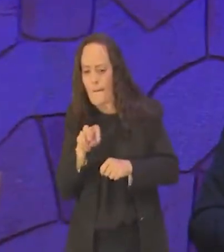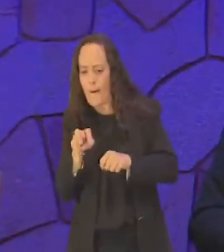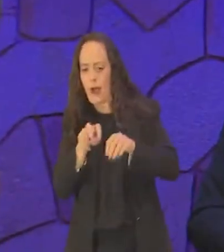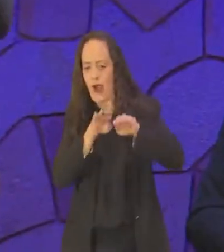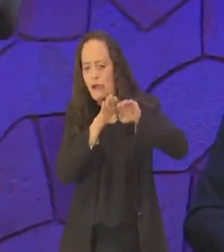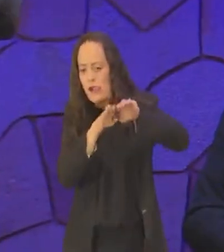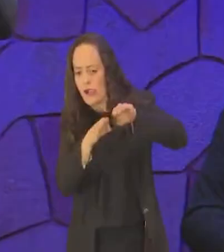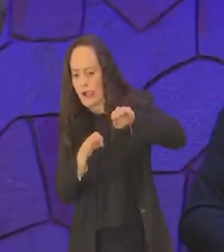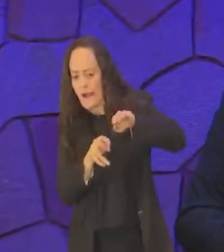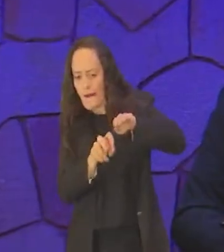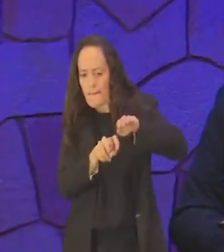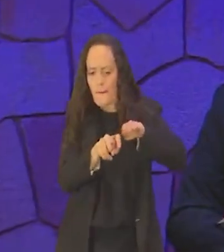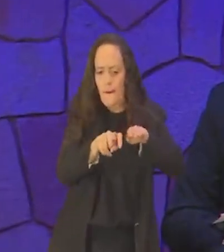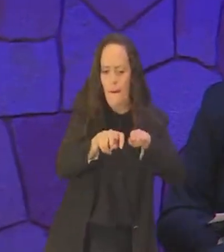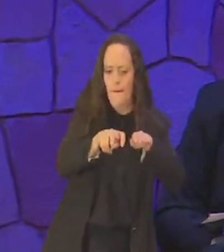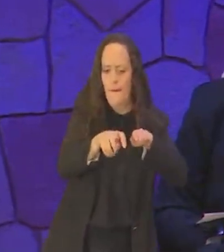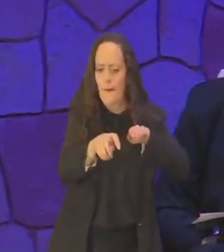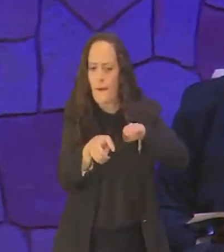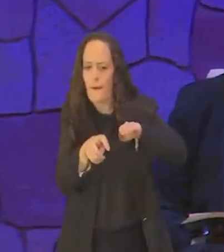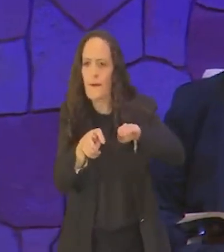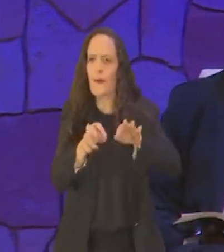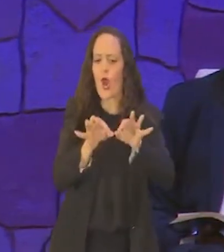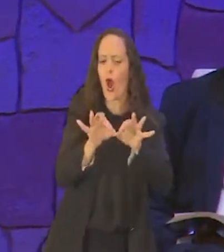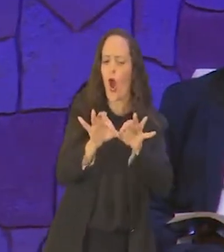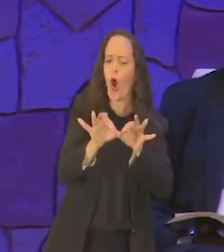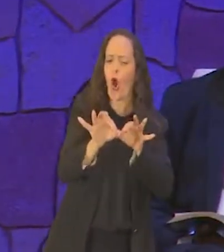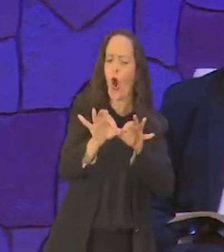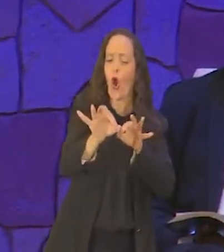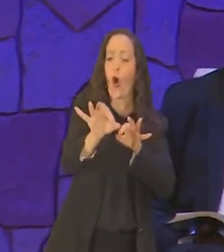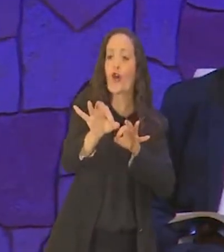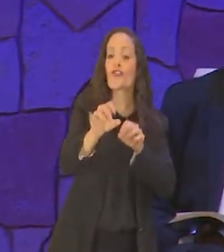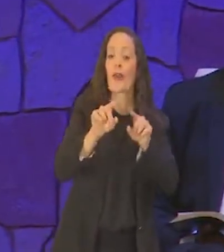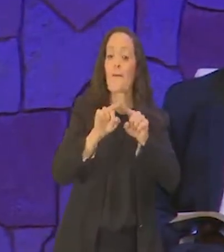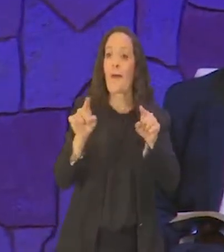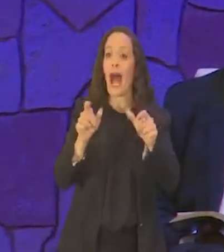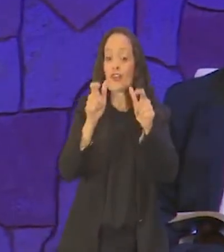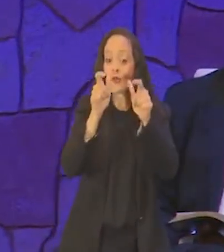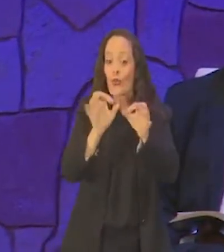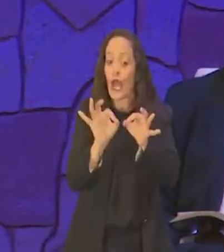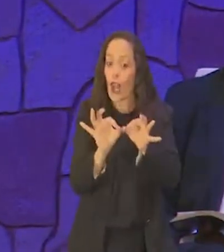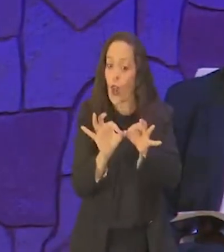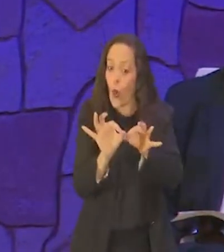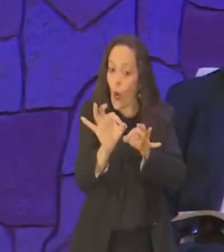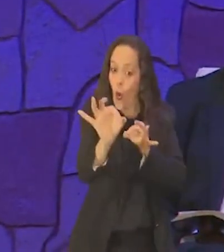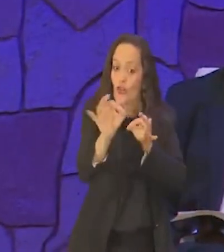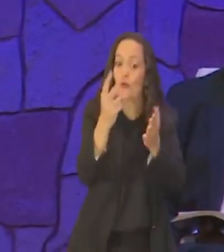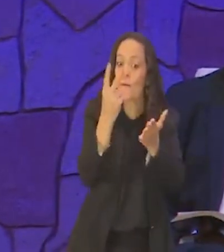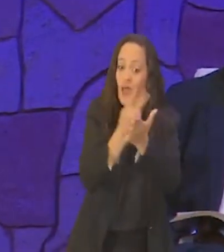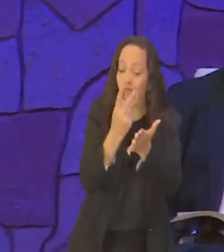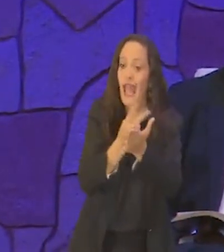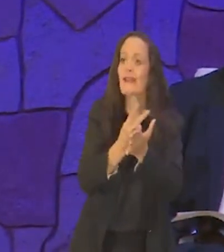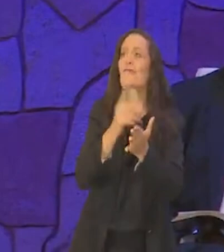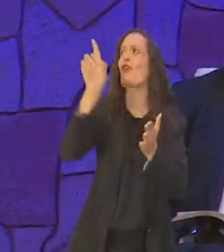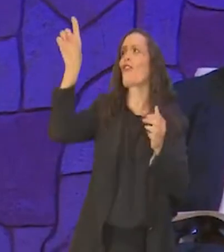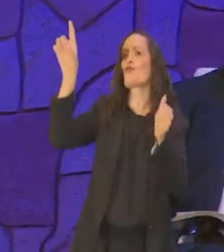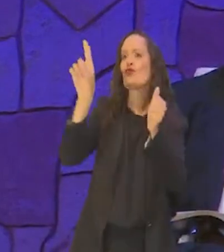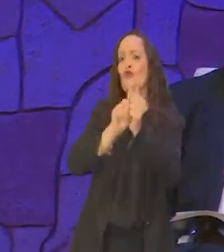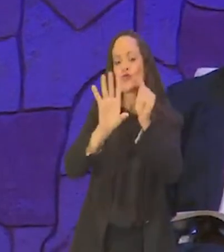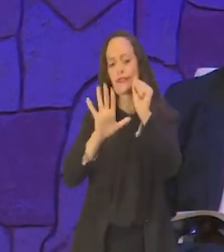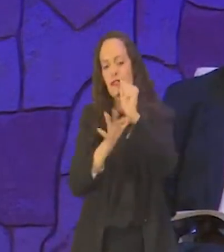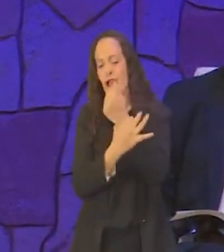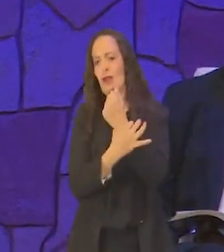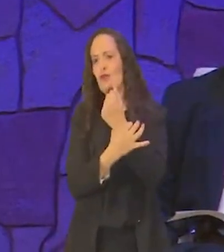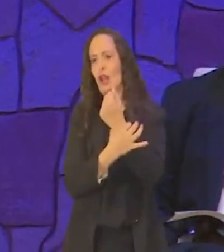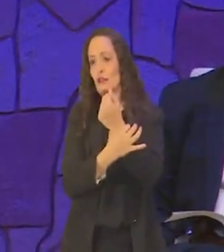alguns atalhos, ou às vezes caminhos mais longos, mas queriam levar aquelas ovelhas em segurança. Mas perceba